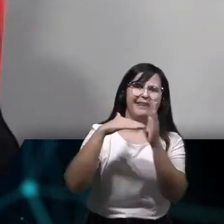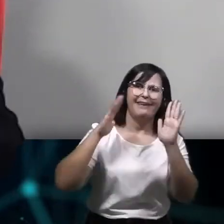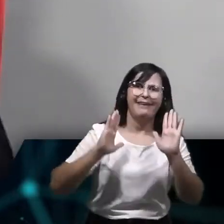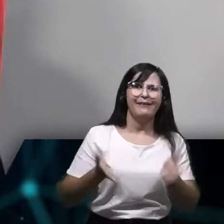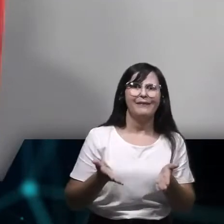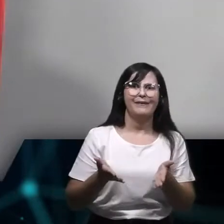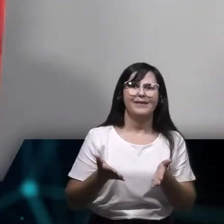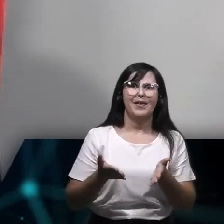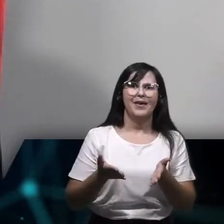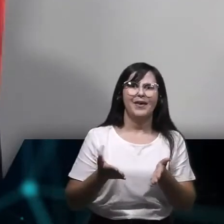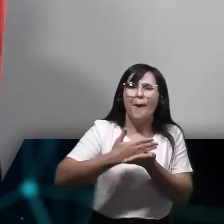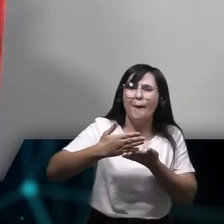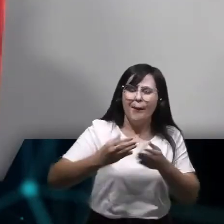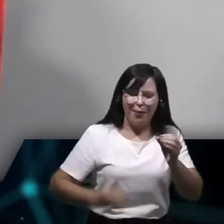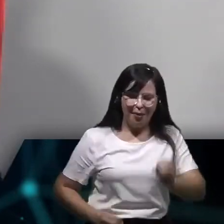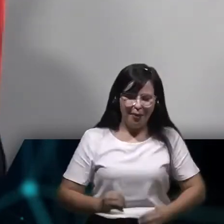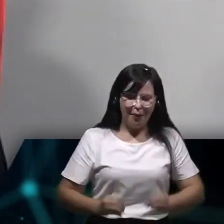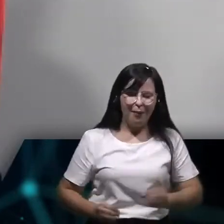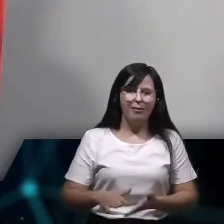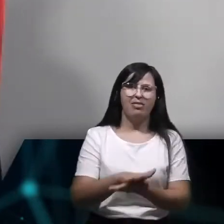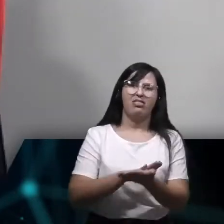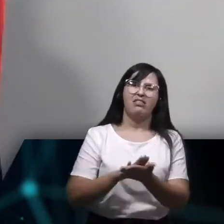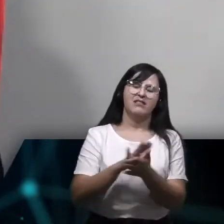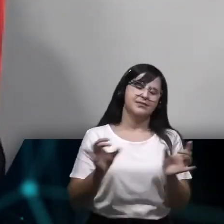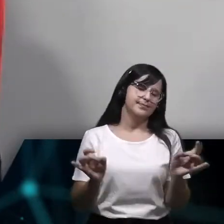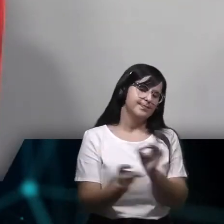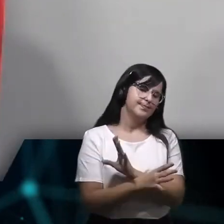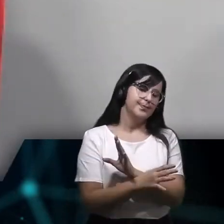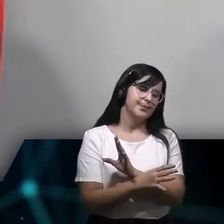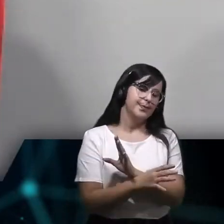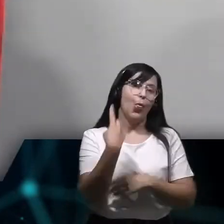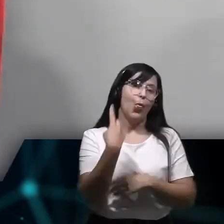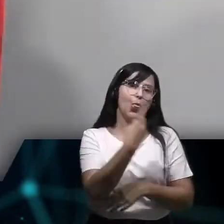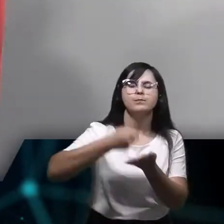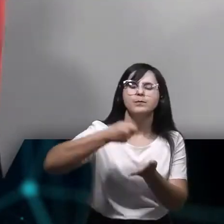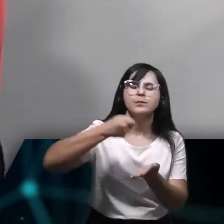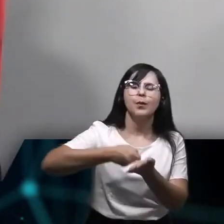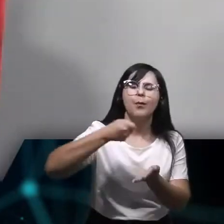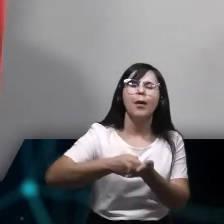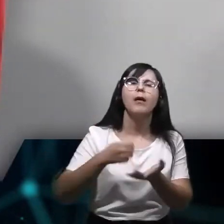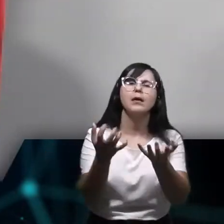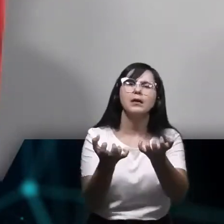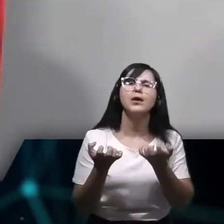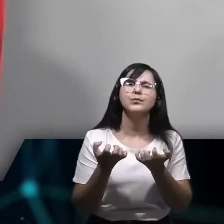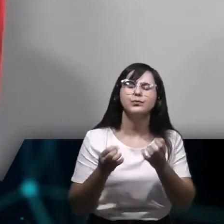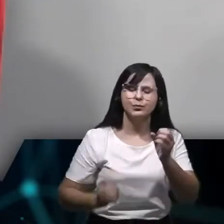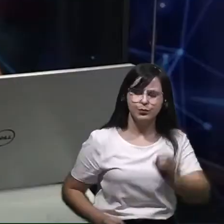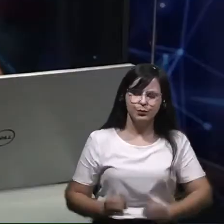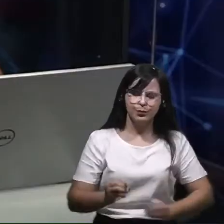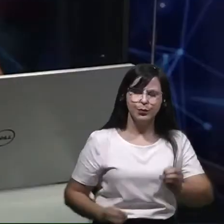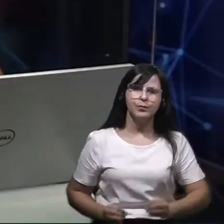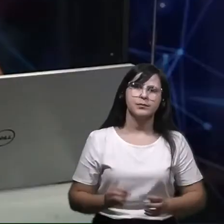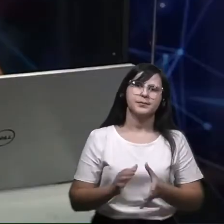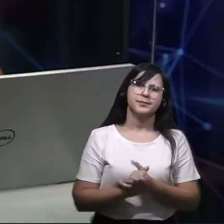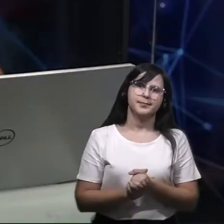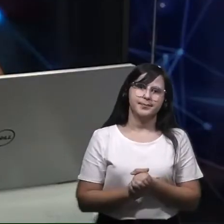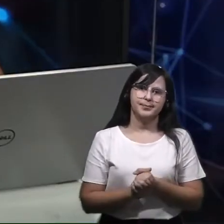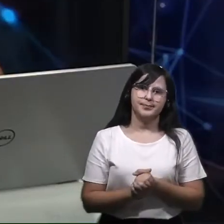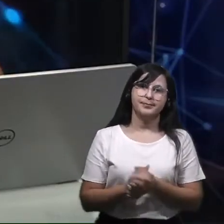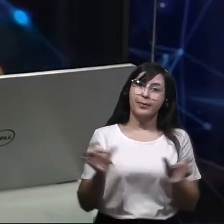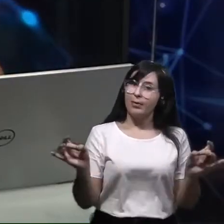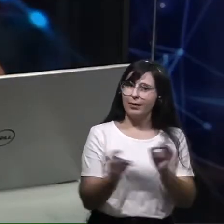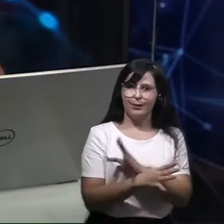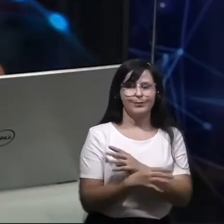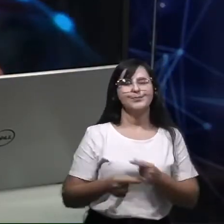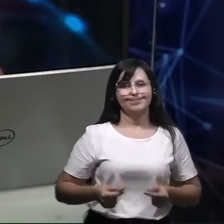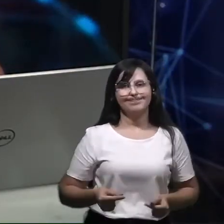fazer justamente isso, cobrar o que tem que ser feito e a gente botar o pé no acelerador e dizer que aqui... Bom, encerrado o